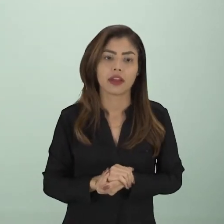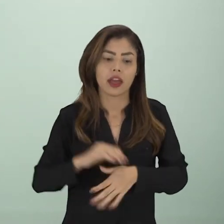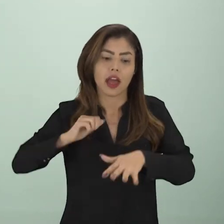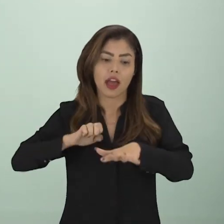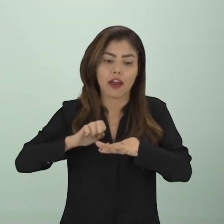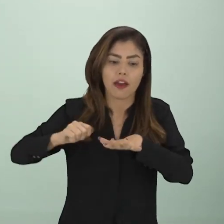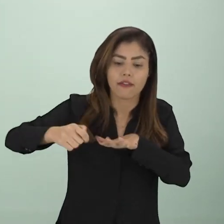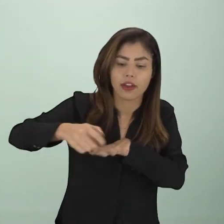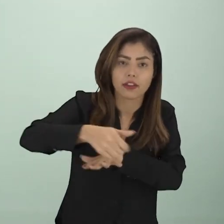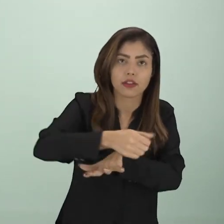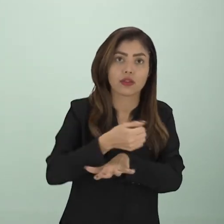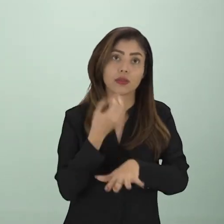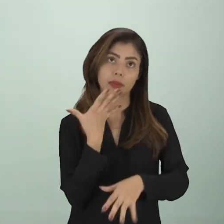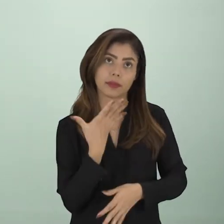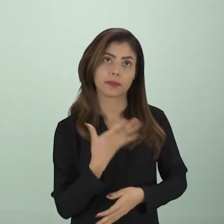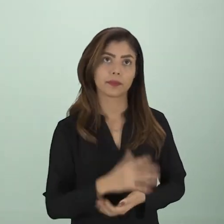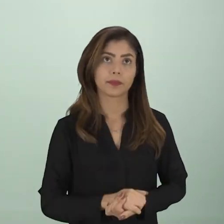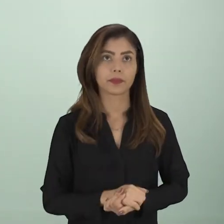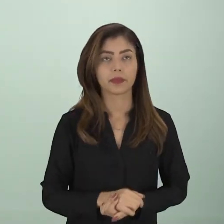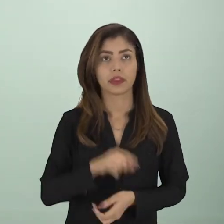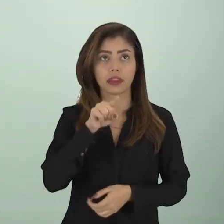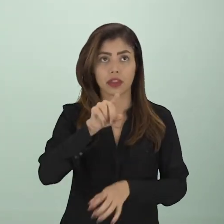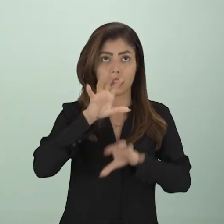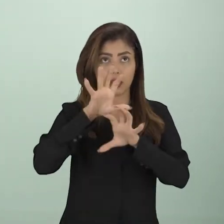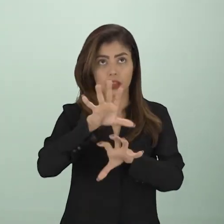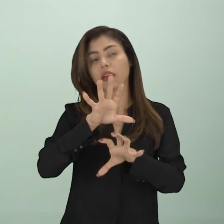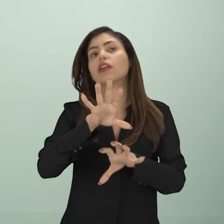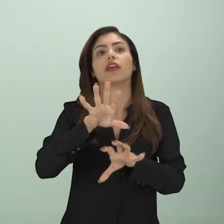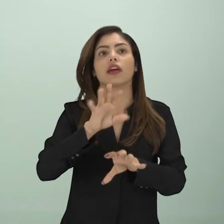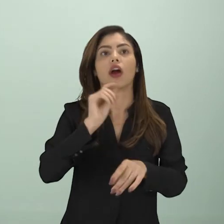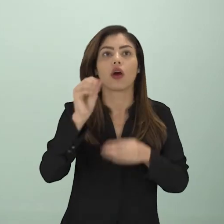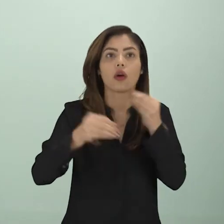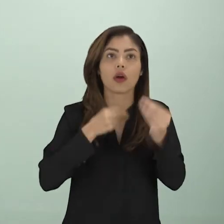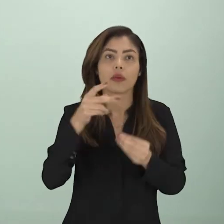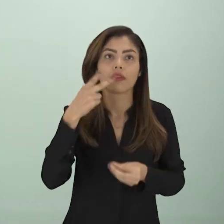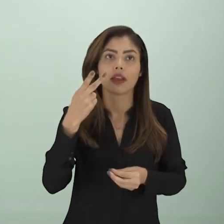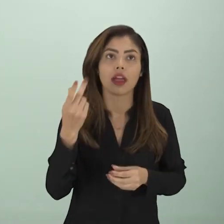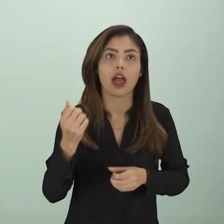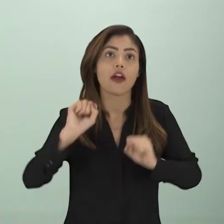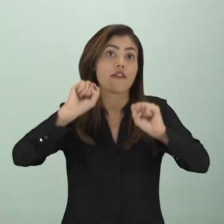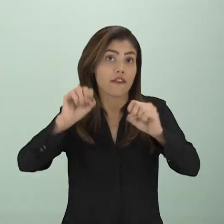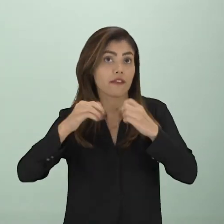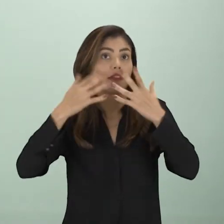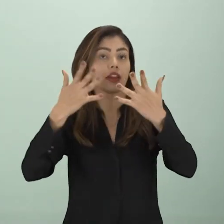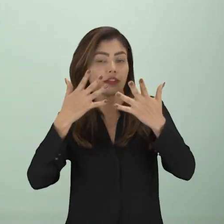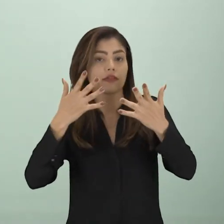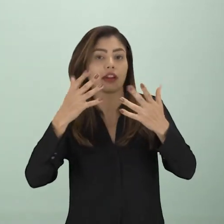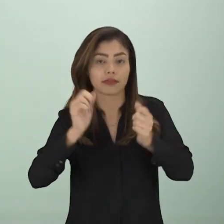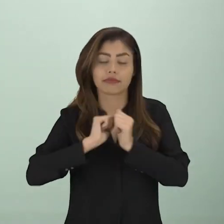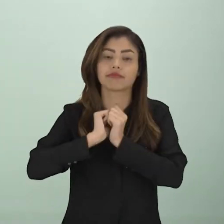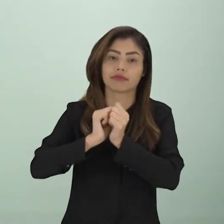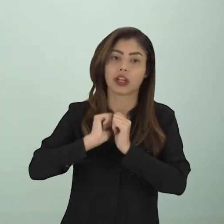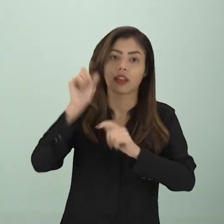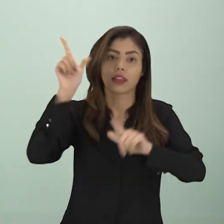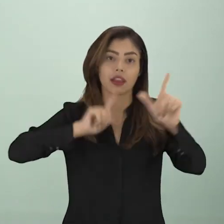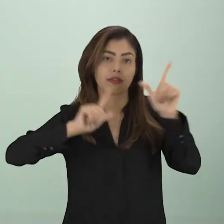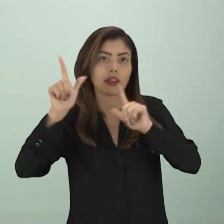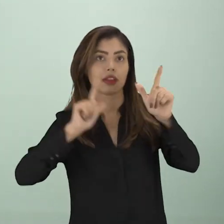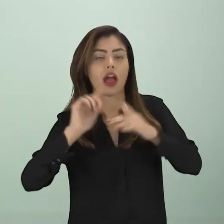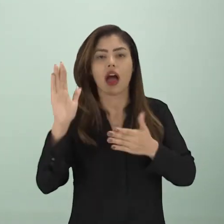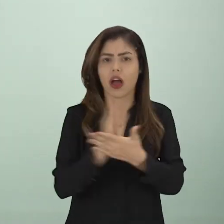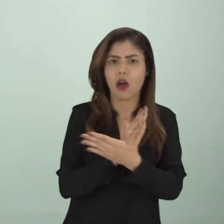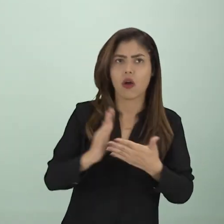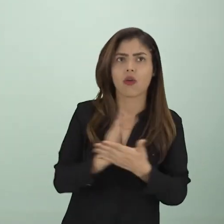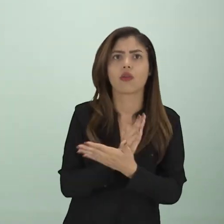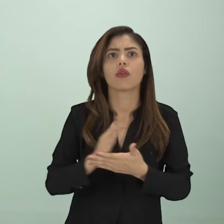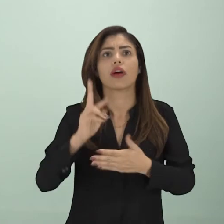do bem, tá, pessoal? E aqui, né, como eu falei para vocês, os festivais se popularizaram na televisão,